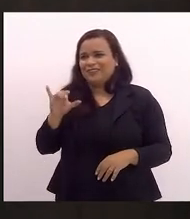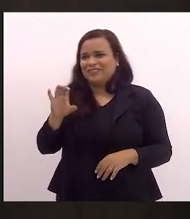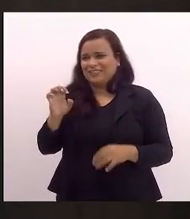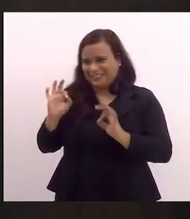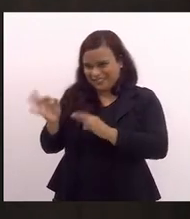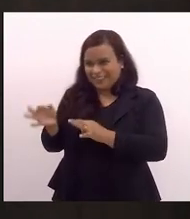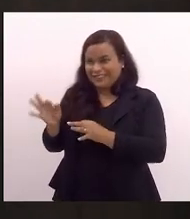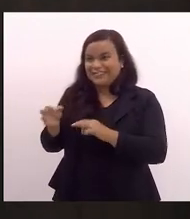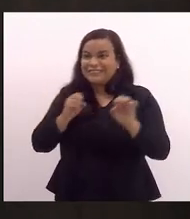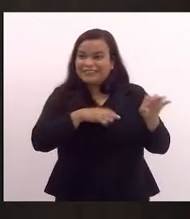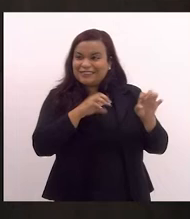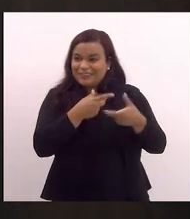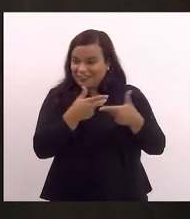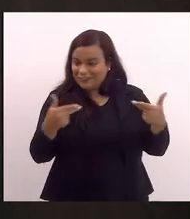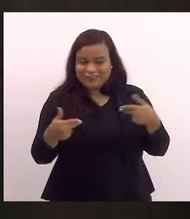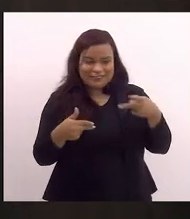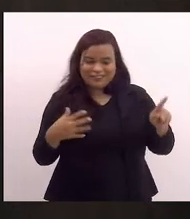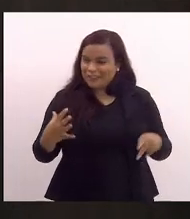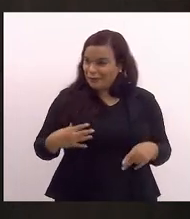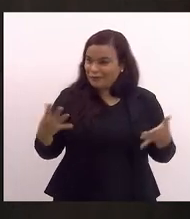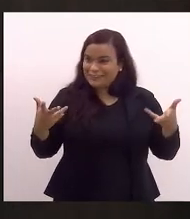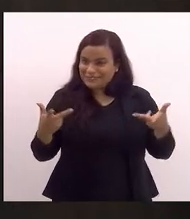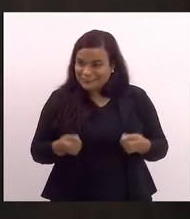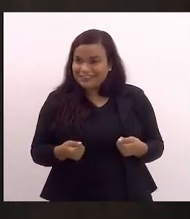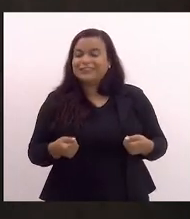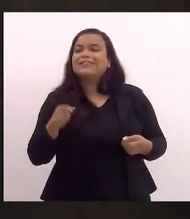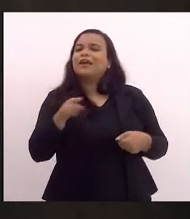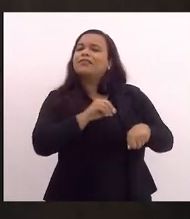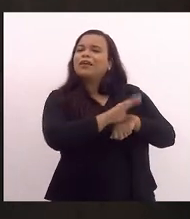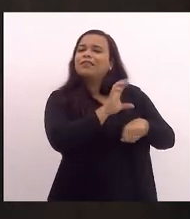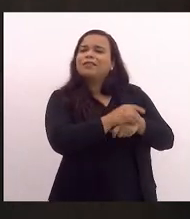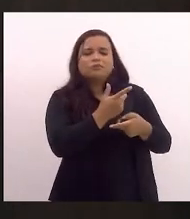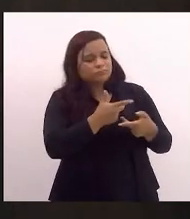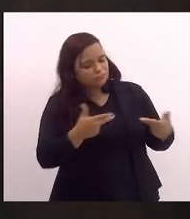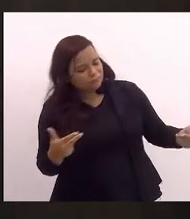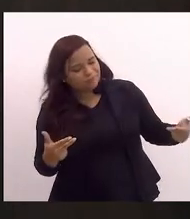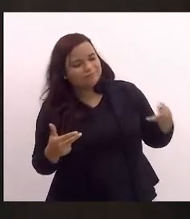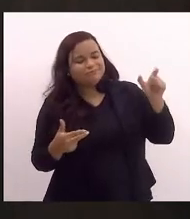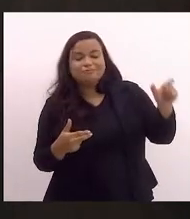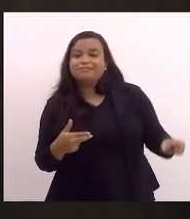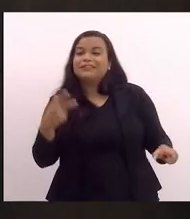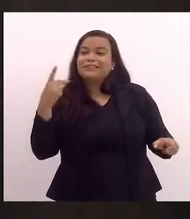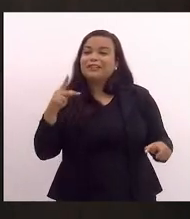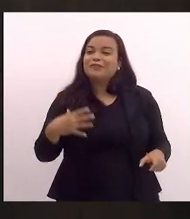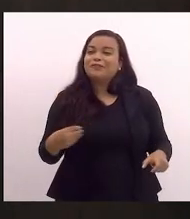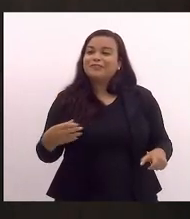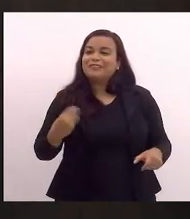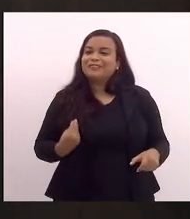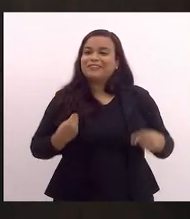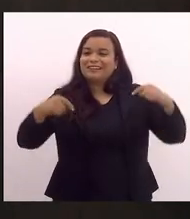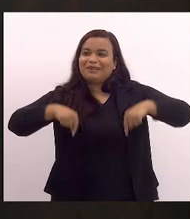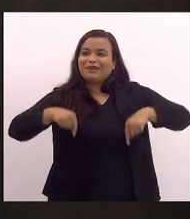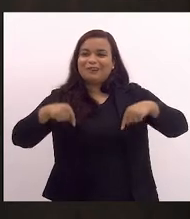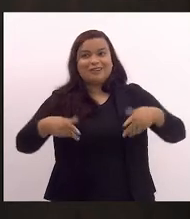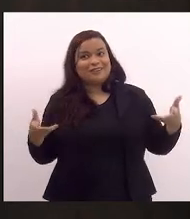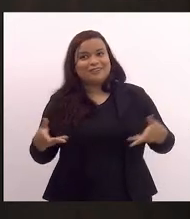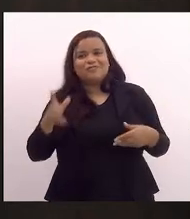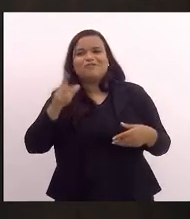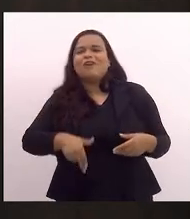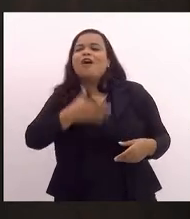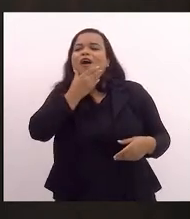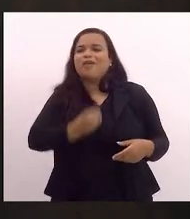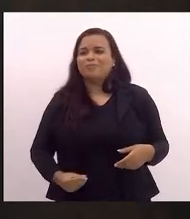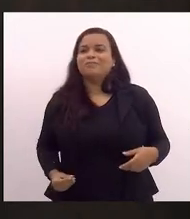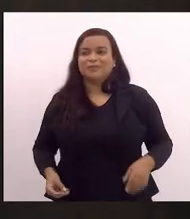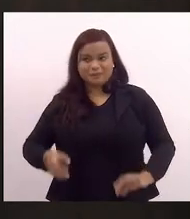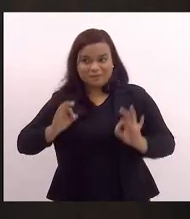todos os valores que você atribuiu e construiu e edificou no seu menino, ele está aqui. Agora feito homem,